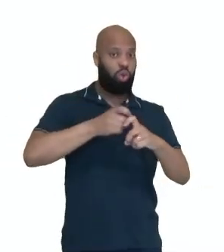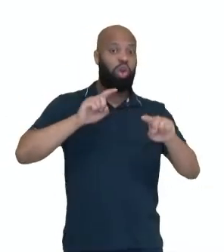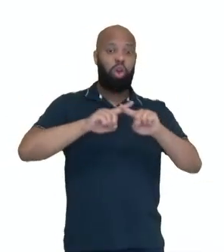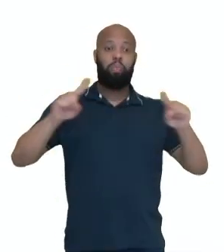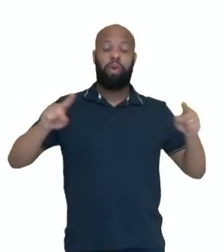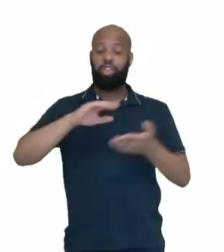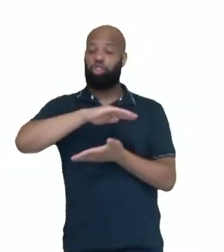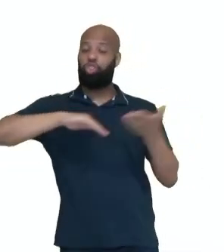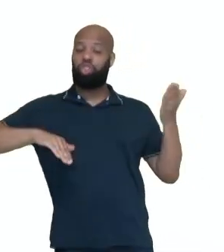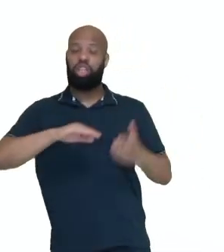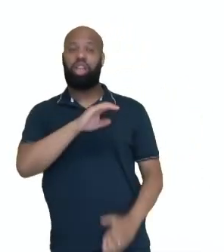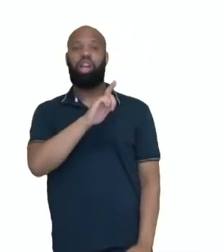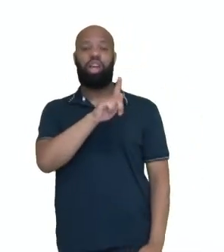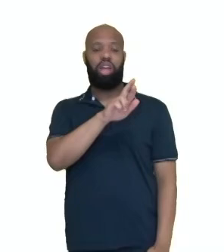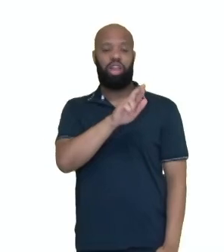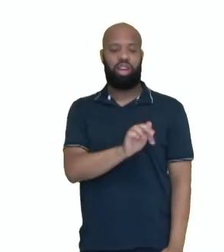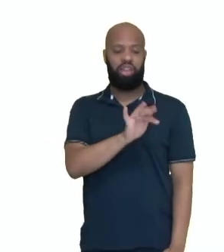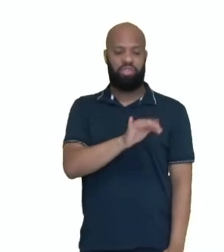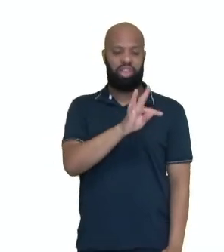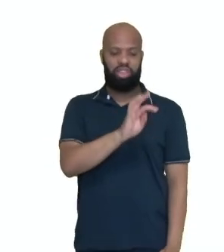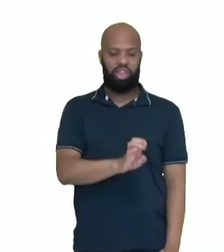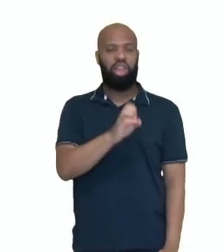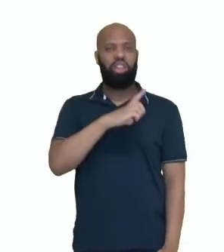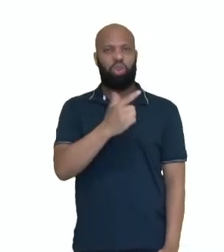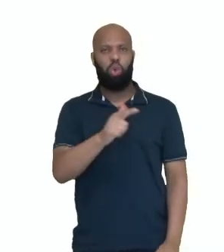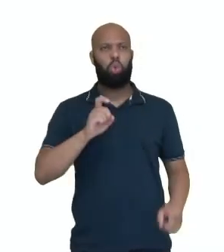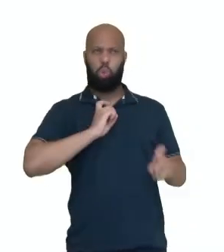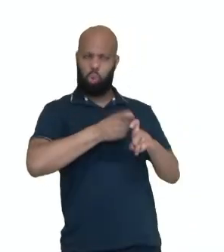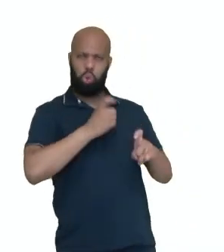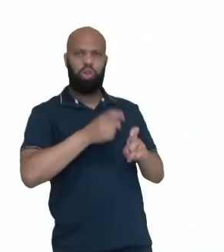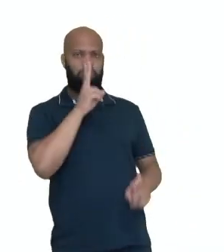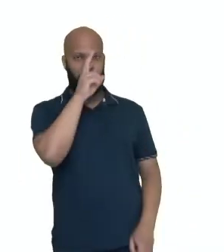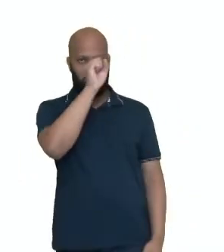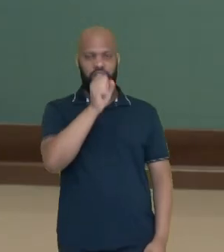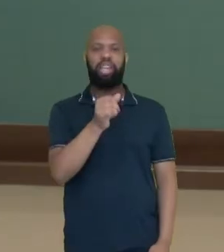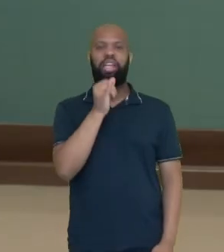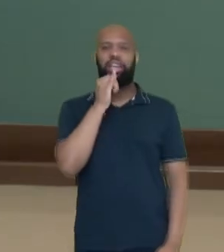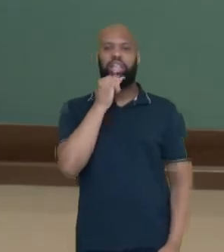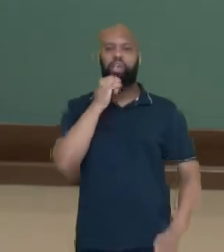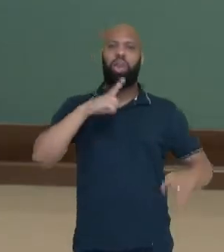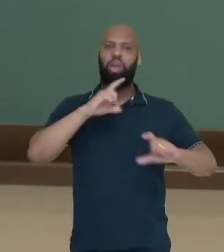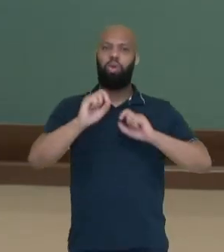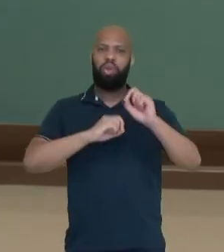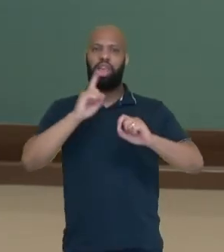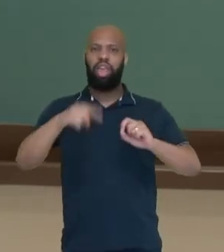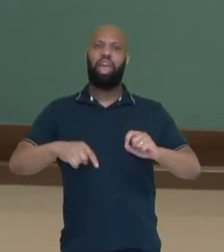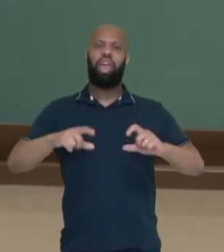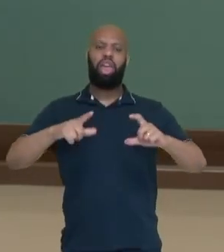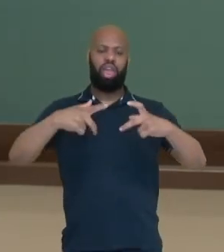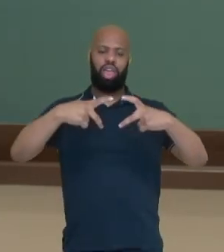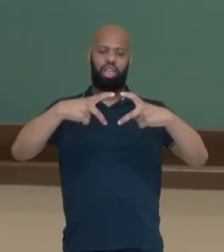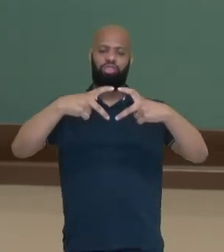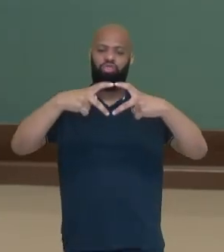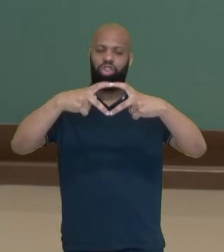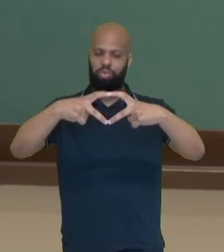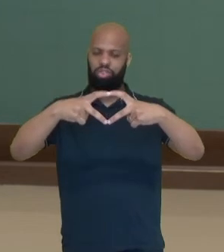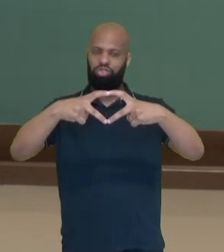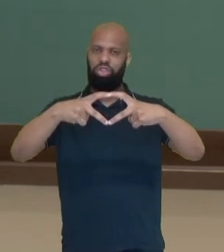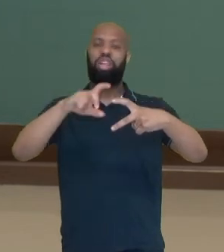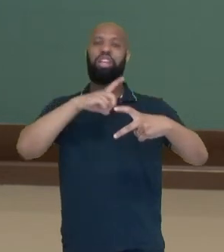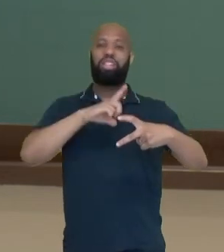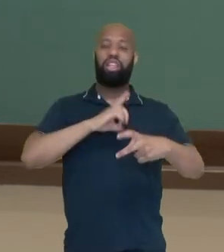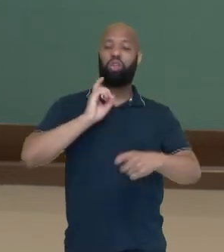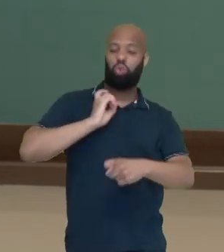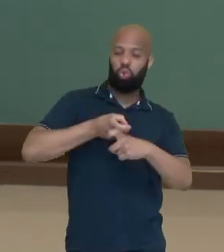tem uma baixa dureza. E os demais são altas dureza, como por exemplo o diamante, que é a maior substância com maior grau de dureza